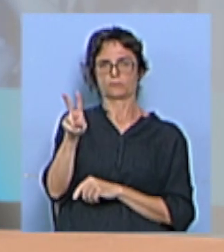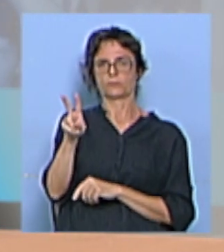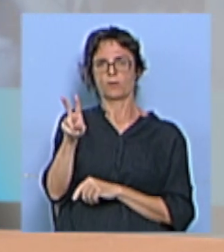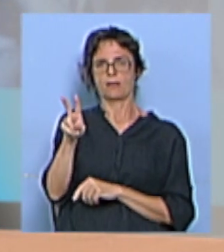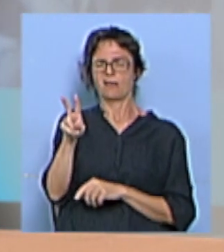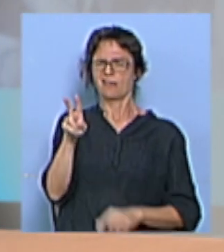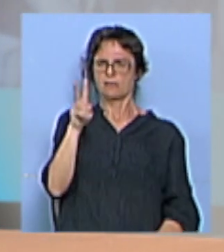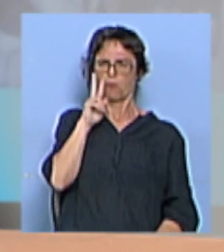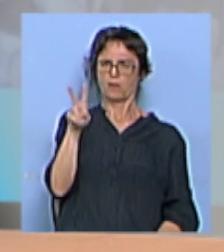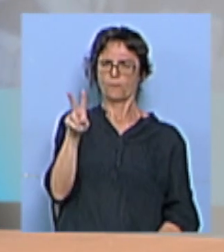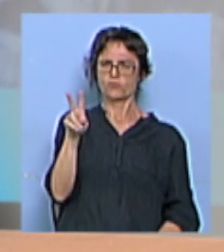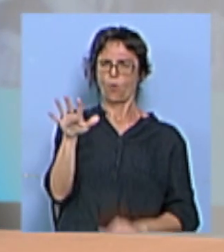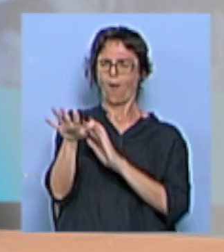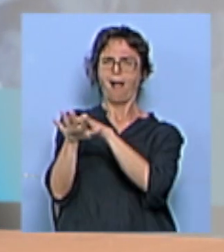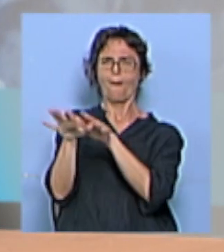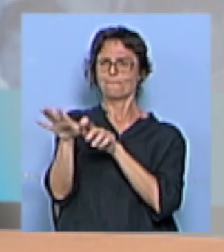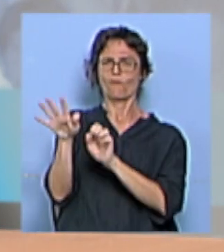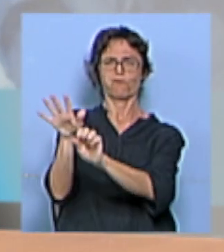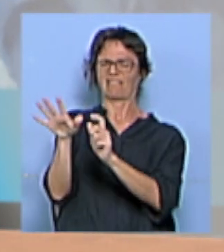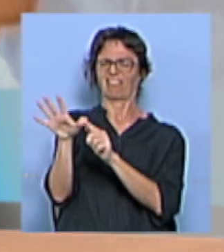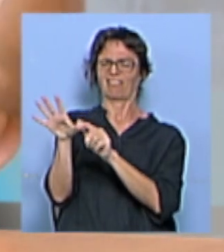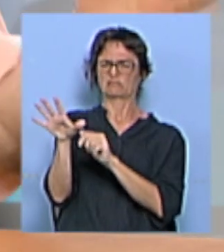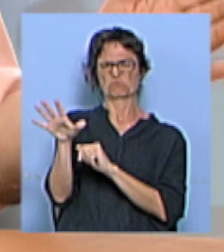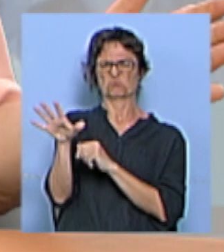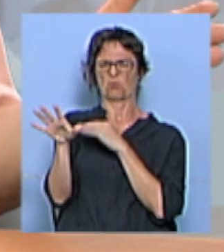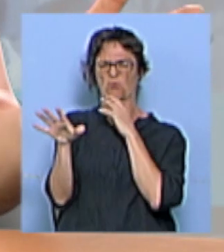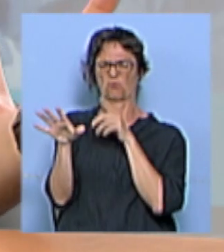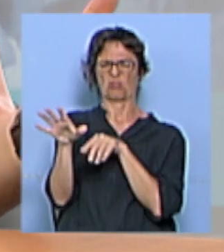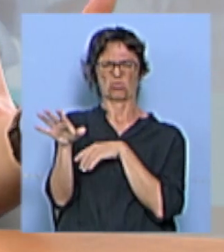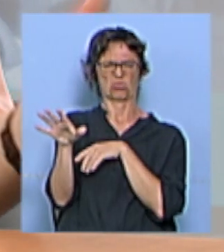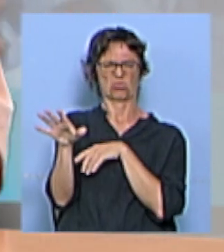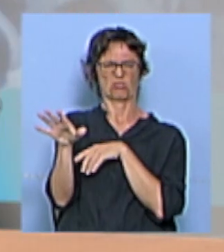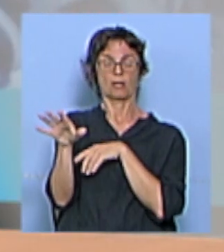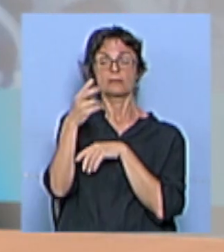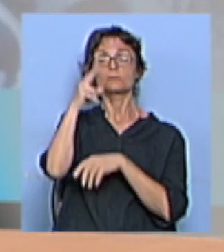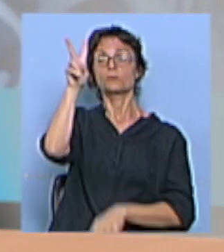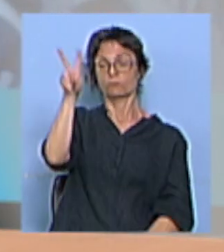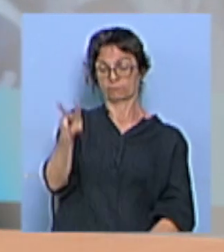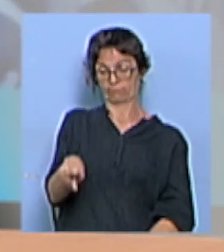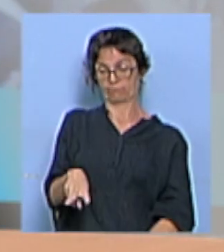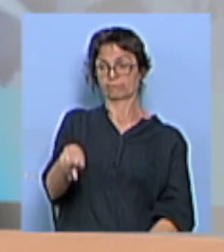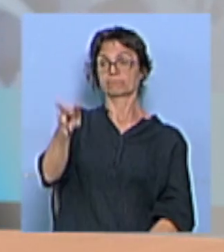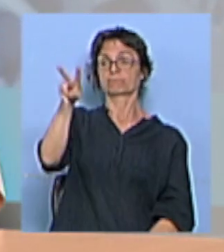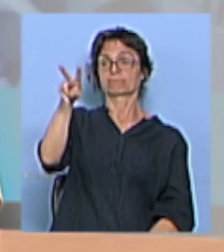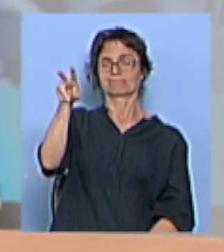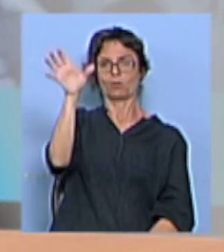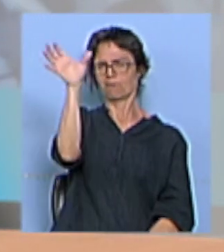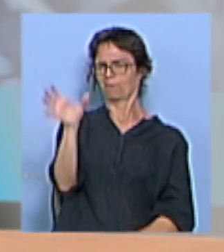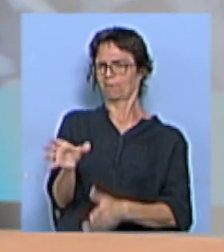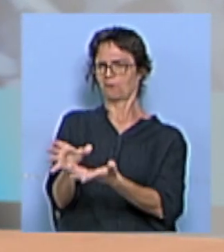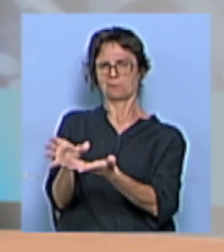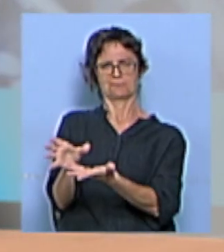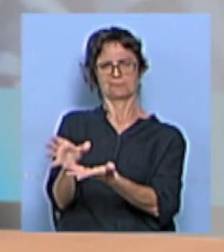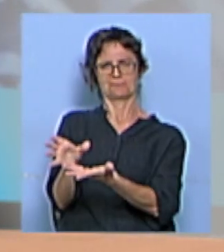dedo polegar, até pode ser feio. Temos que olhar para a totalidade da pessoa. Portanto, os sentidos parcelares que nós temos, por